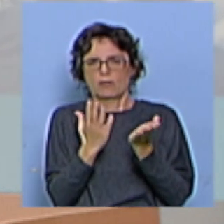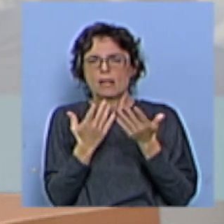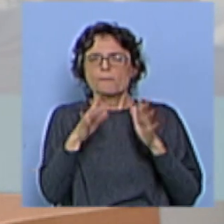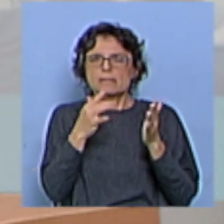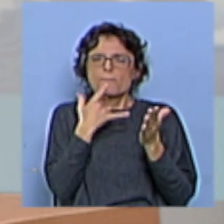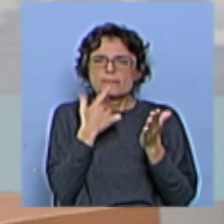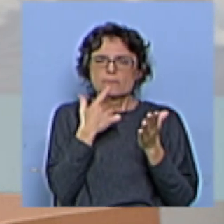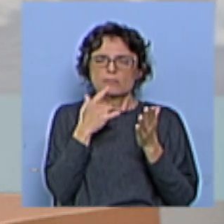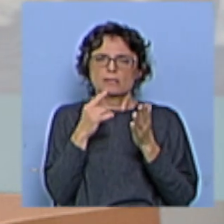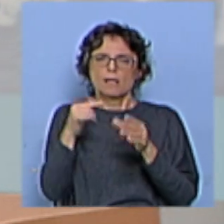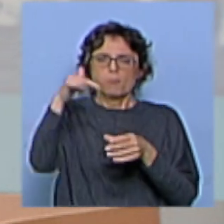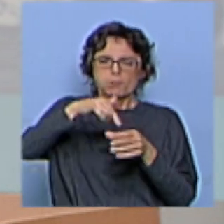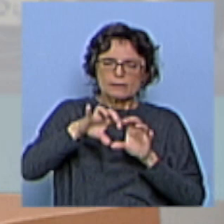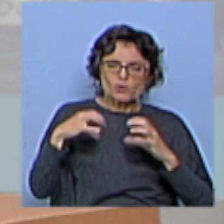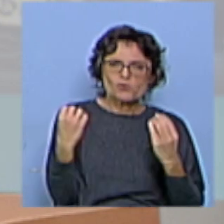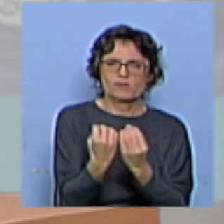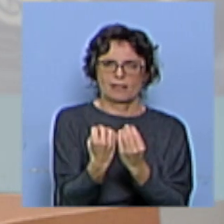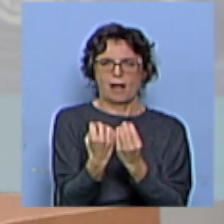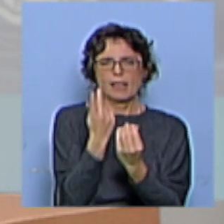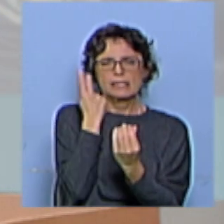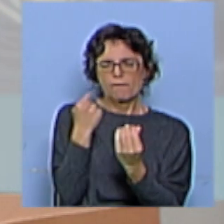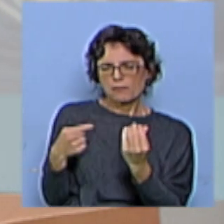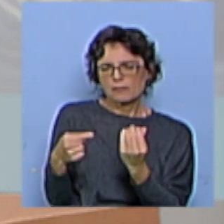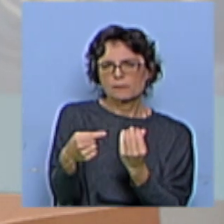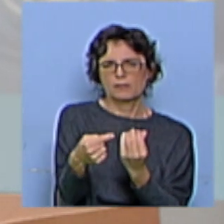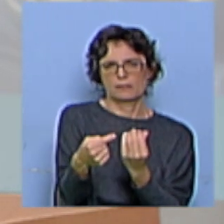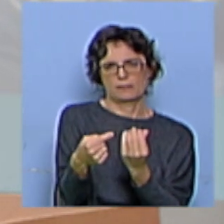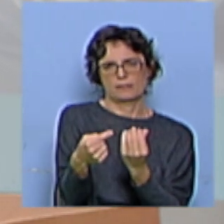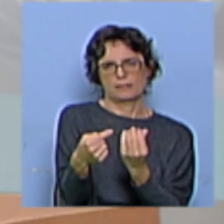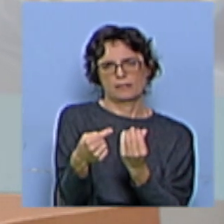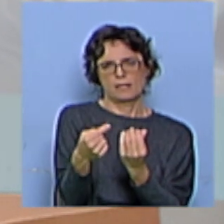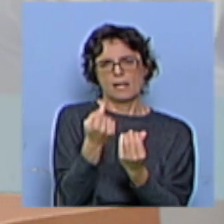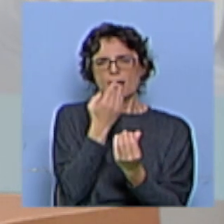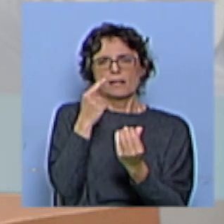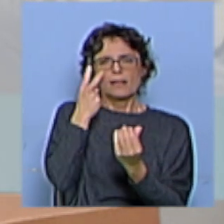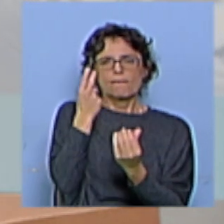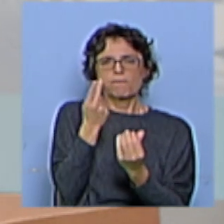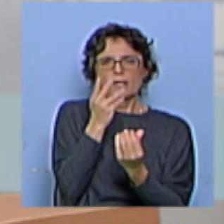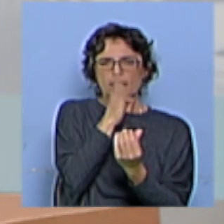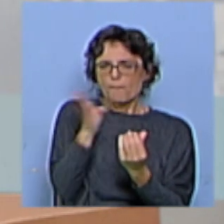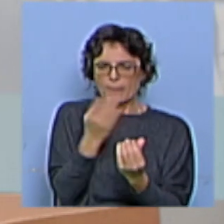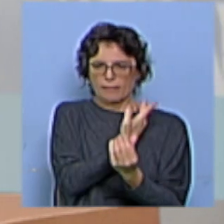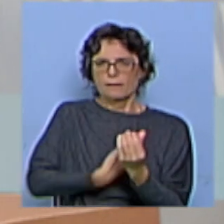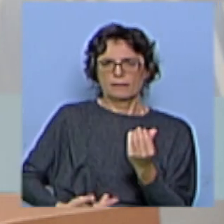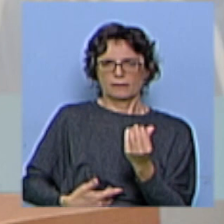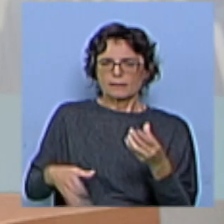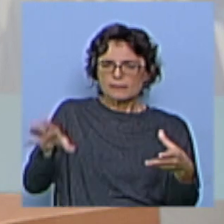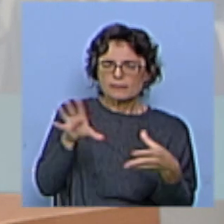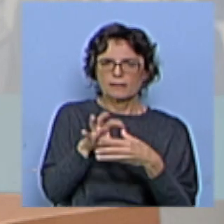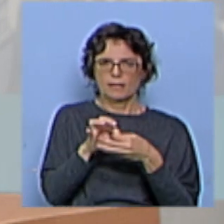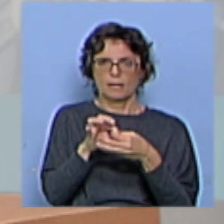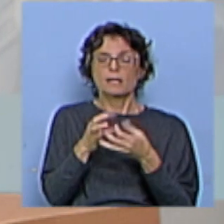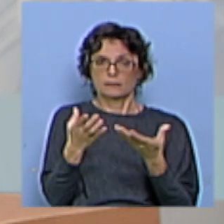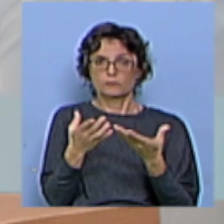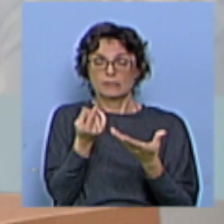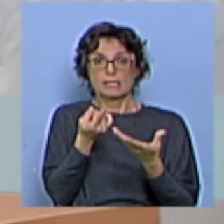no contexto comunitário em que eles se inserem, e naturalmente que a atividade educativa e pedagógica vocacionada para todos os tipos